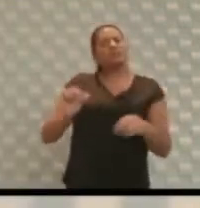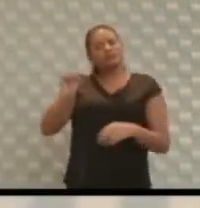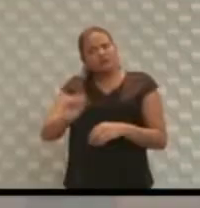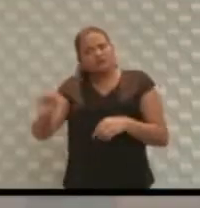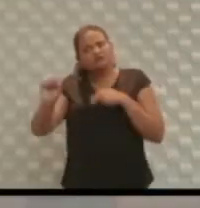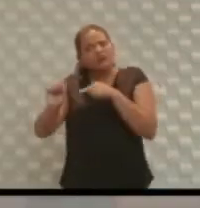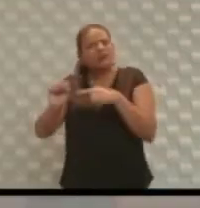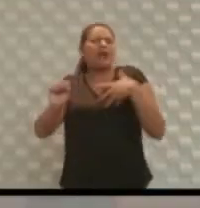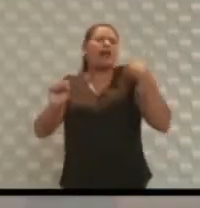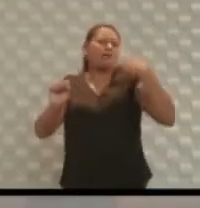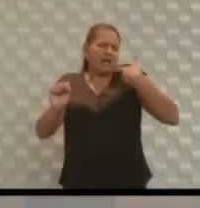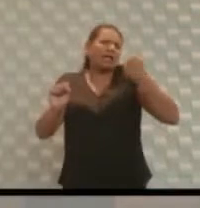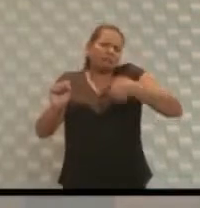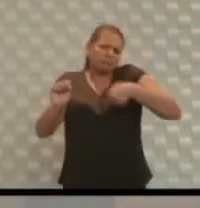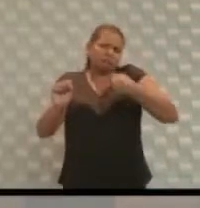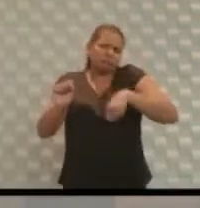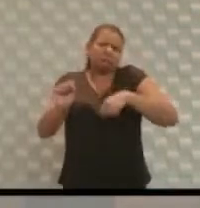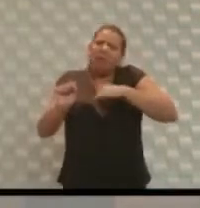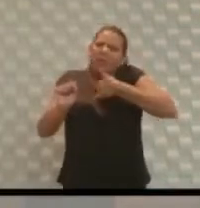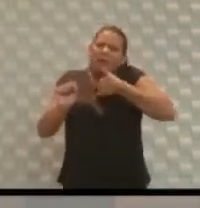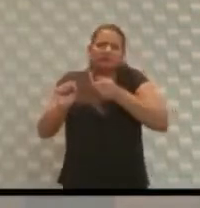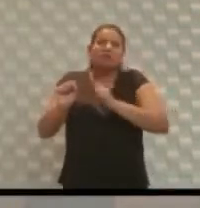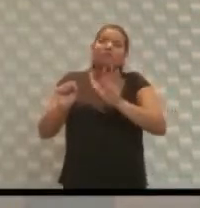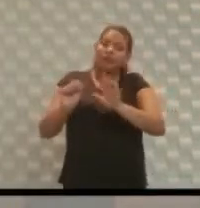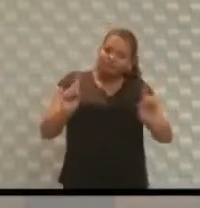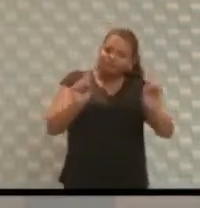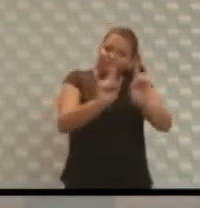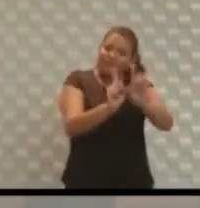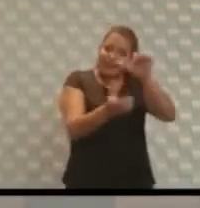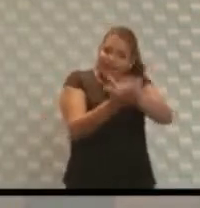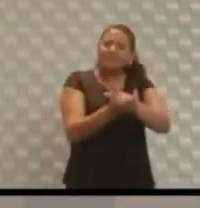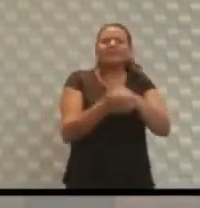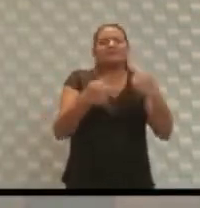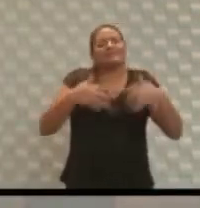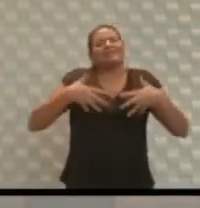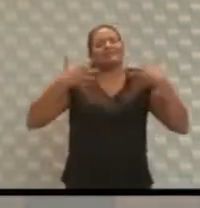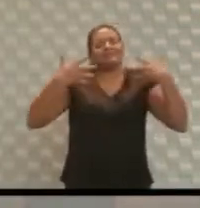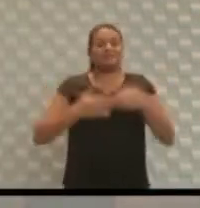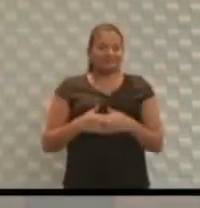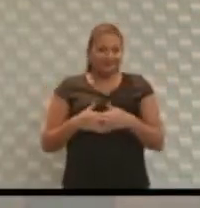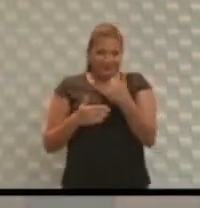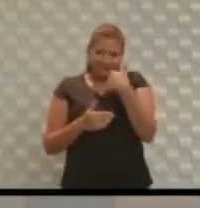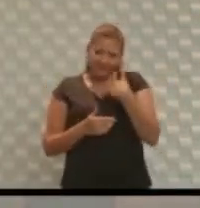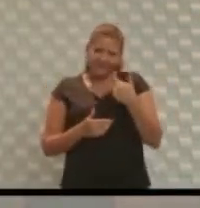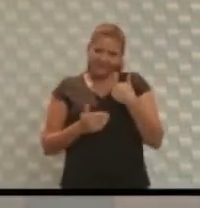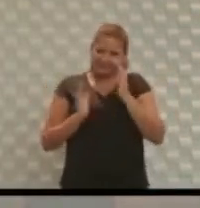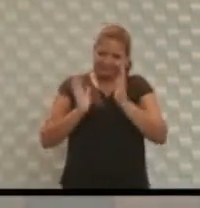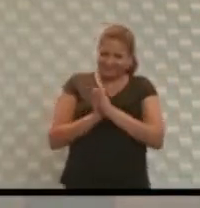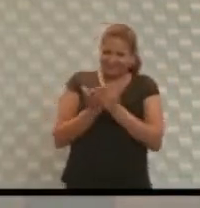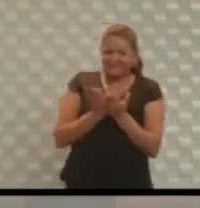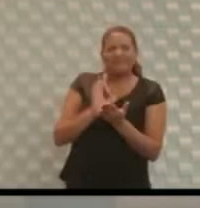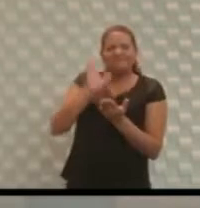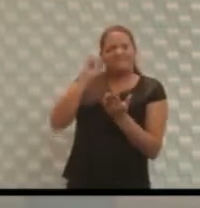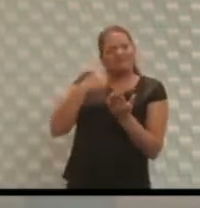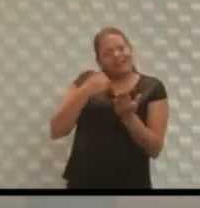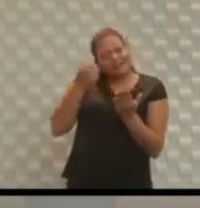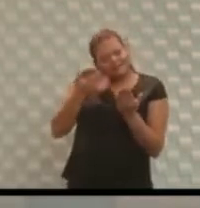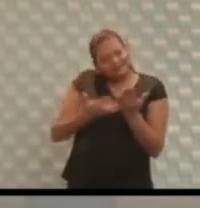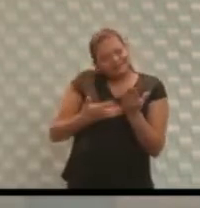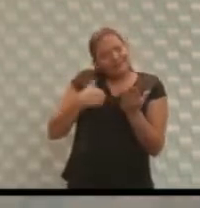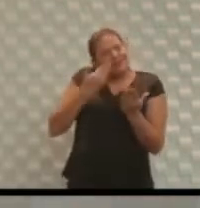podemos ter isso. Quando eu estava preparando essa palavra aqui, eu fiquei tão romântica que até eu postei uma declaração de amor